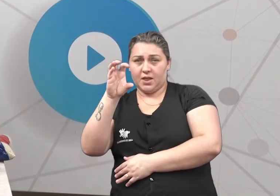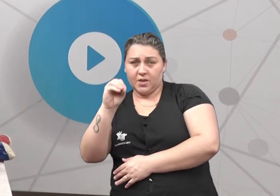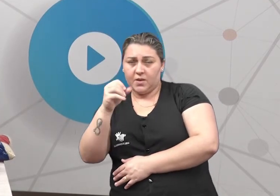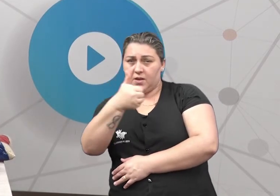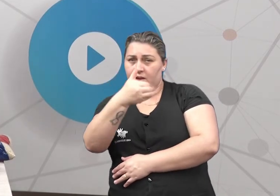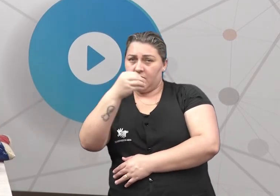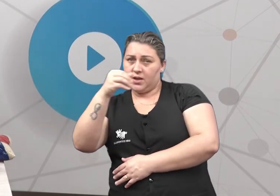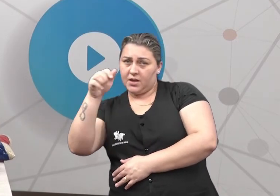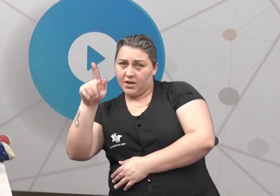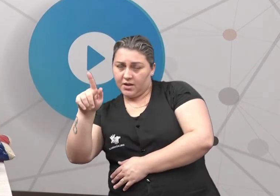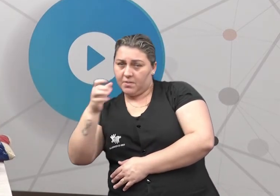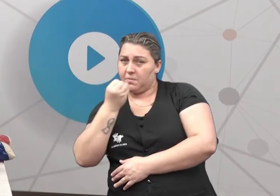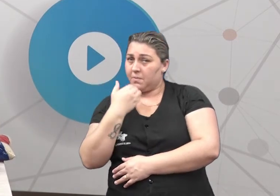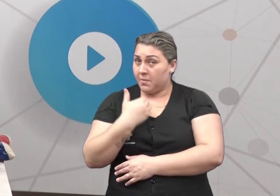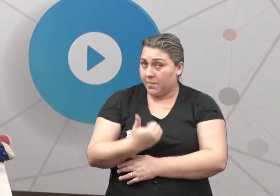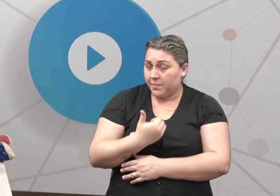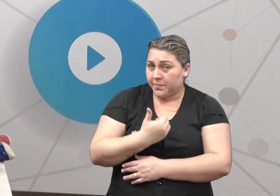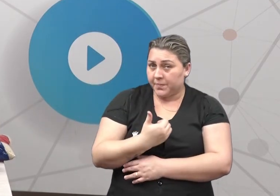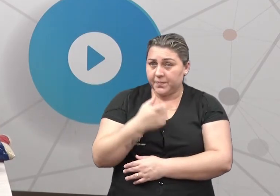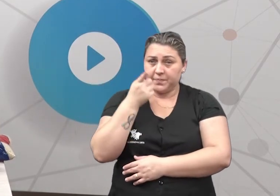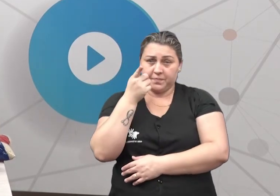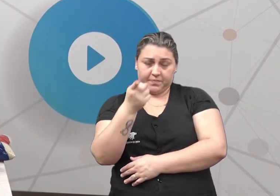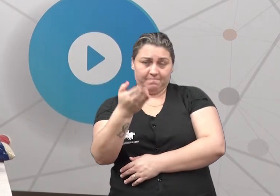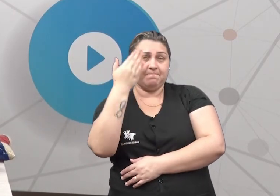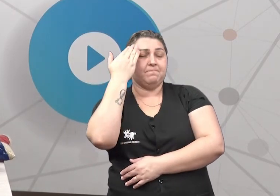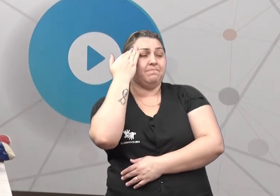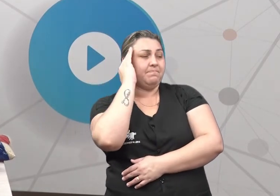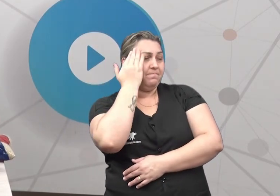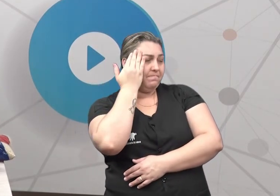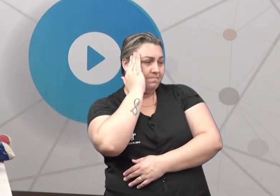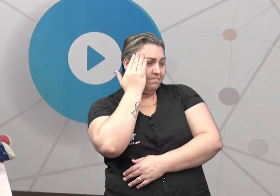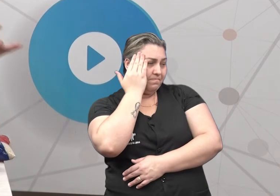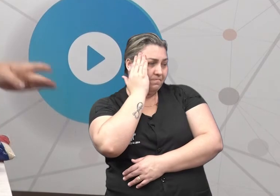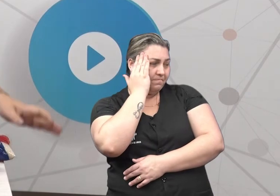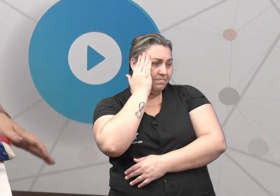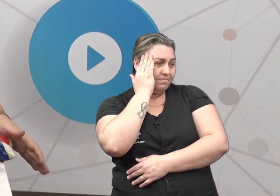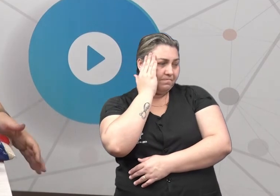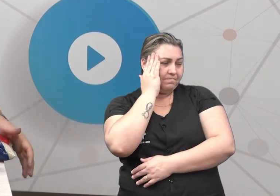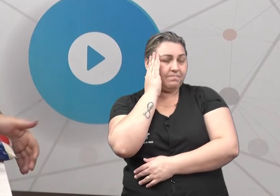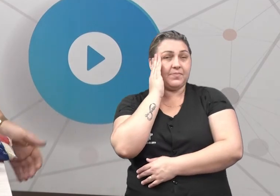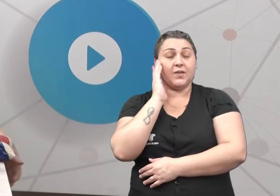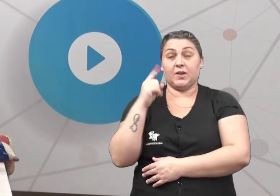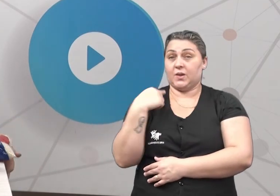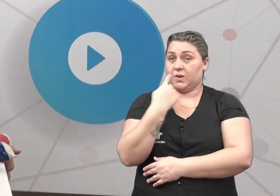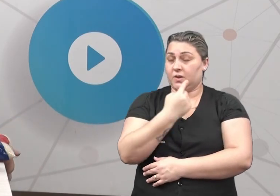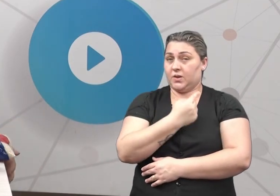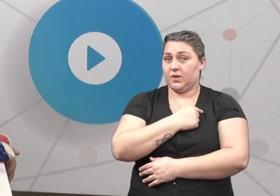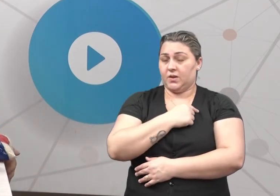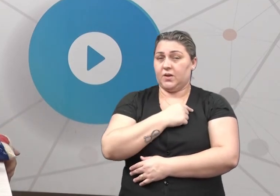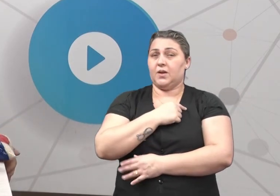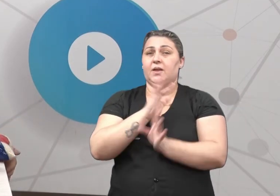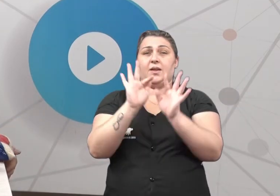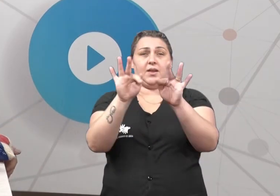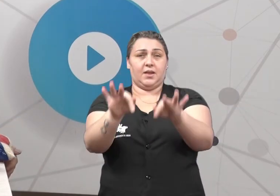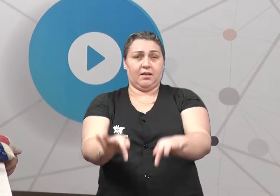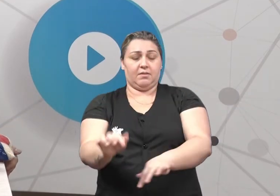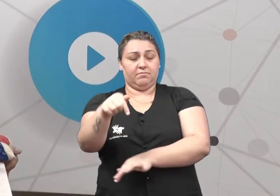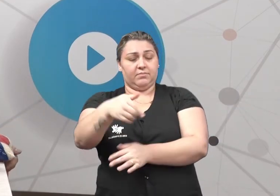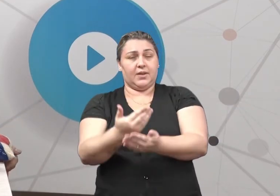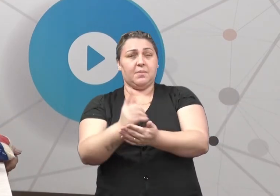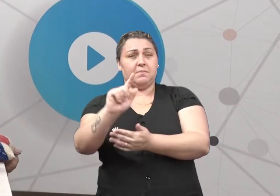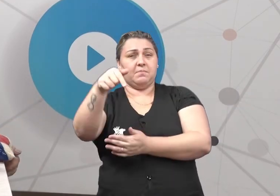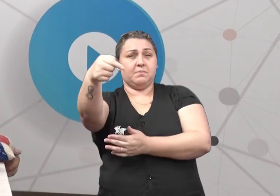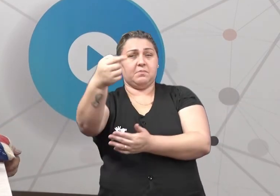bom? Então, para que você compreenda direitinho, né? Nós vamos encerrar por aqui.